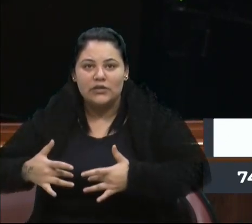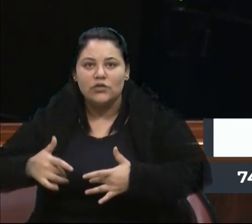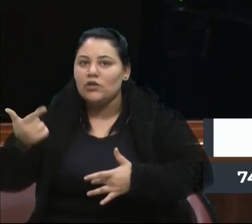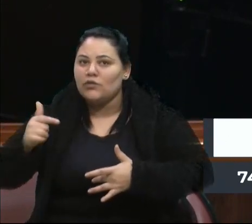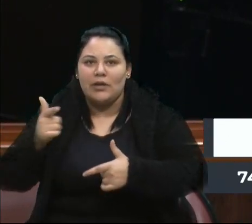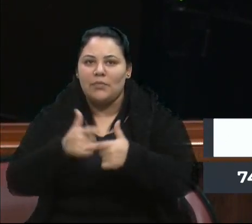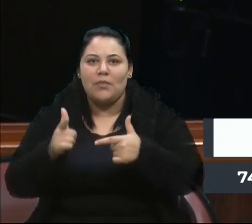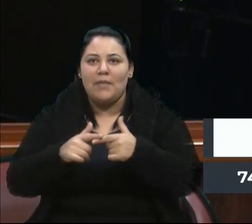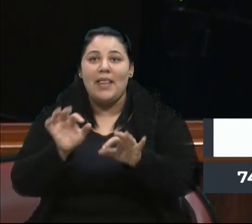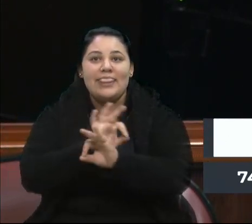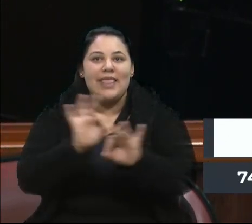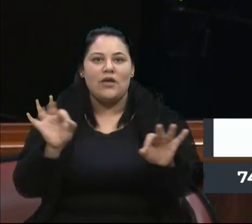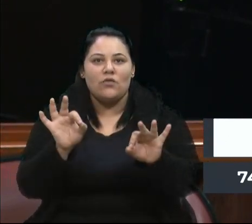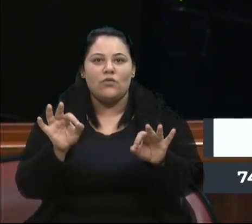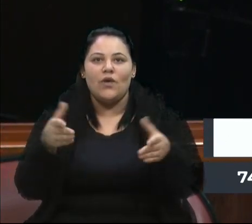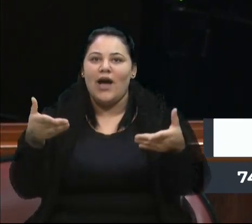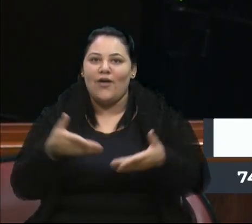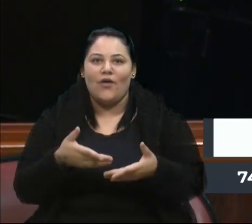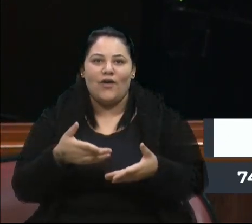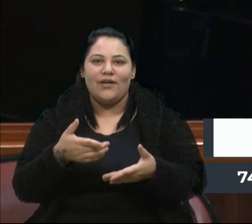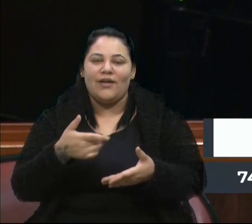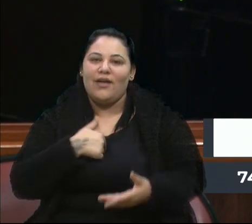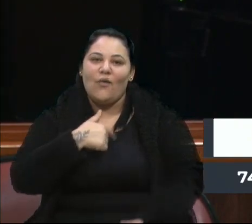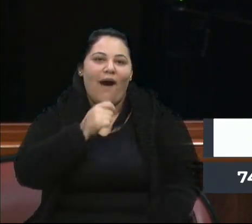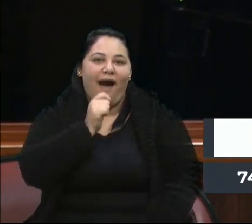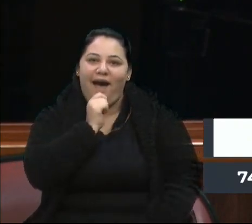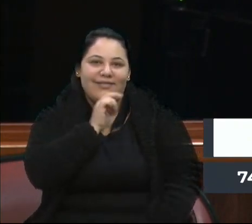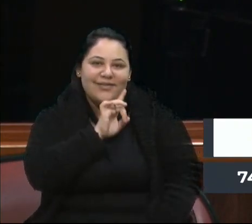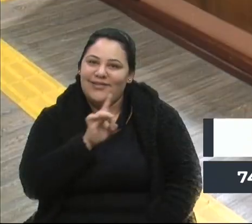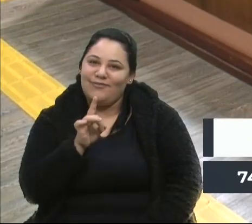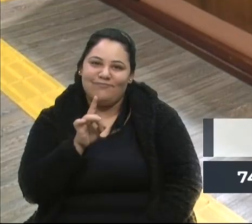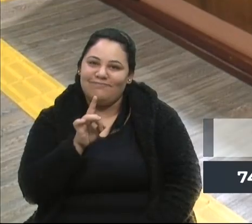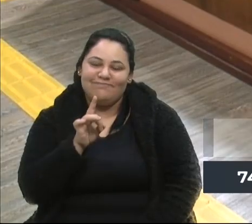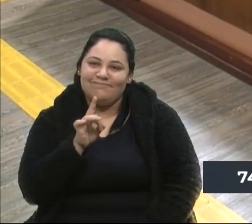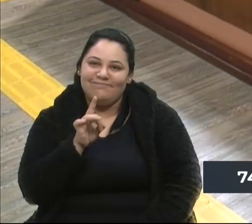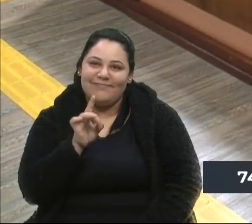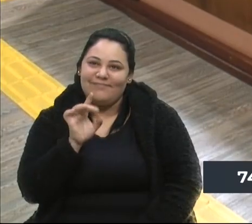problema nenhum em discutir. Agora, não fui convencido e, por isso, no momento oportuno, votarei contrário. Obrigado.